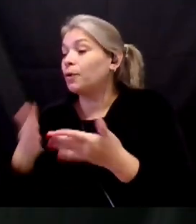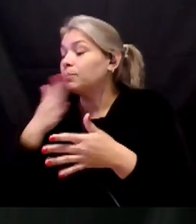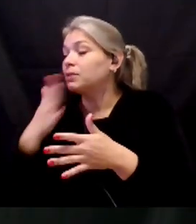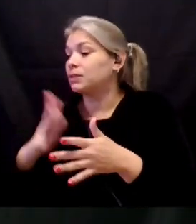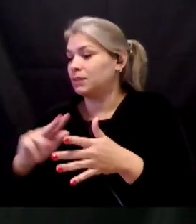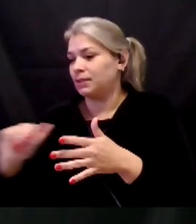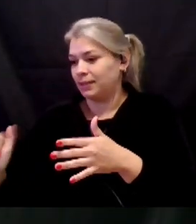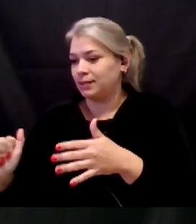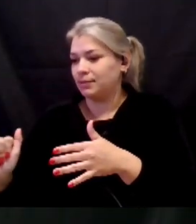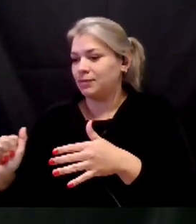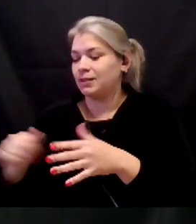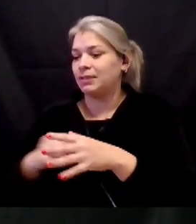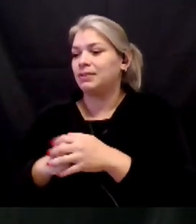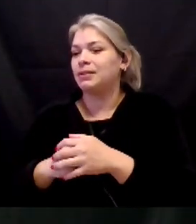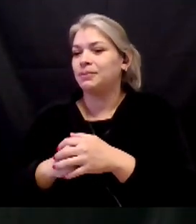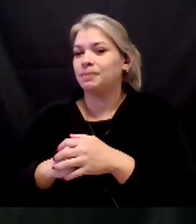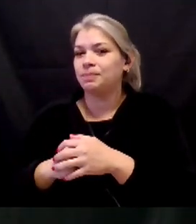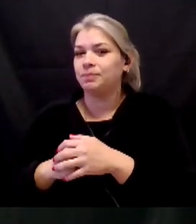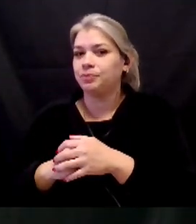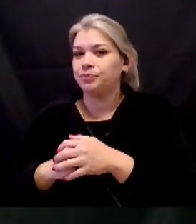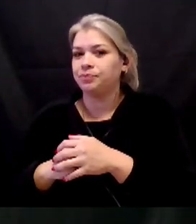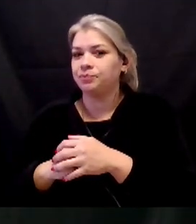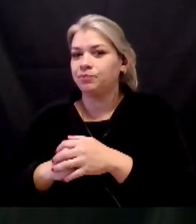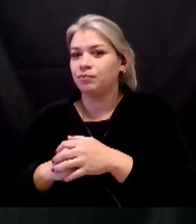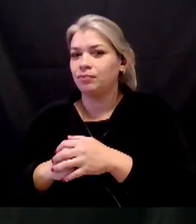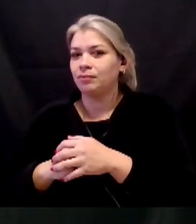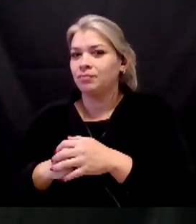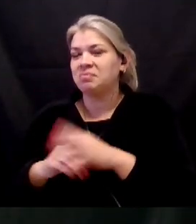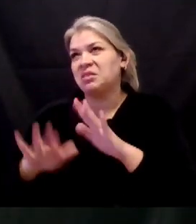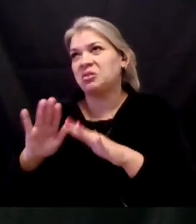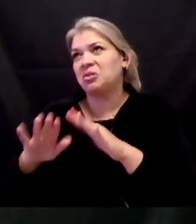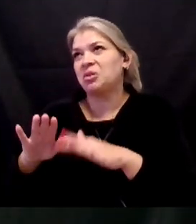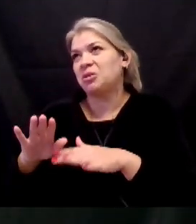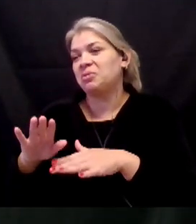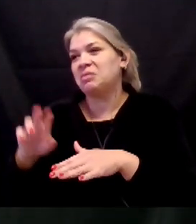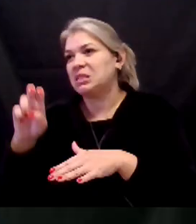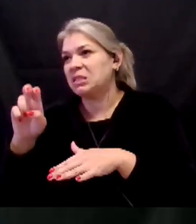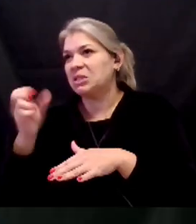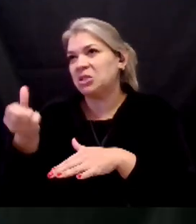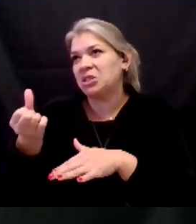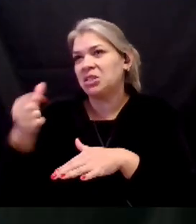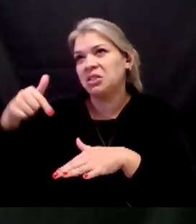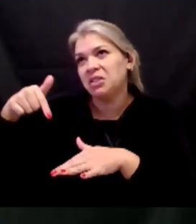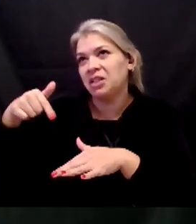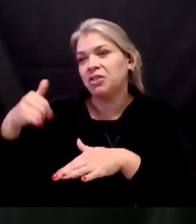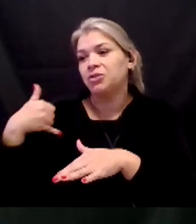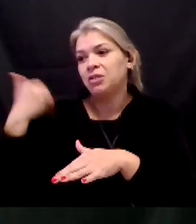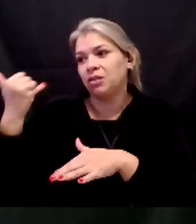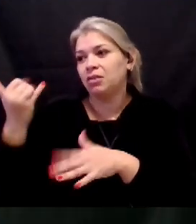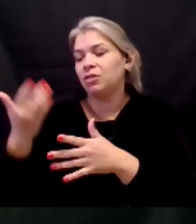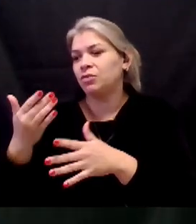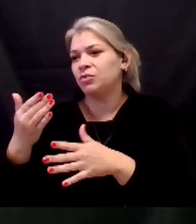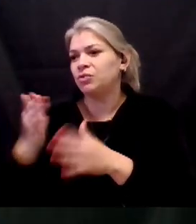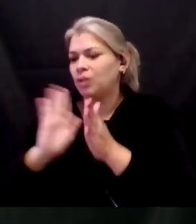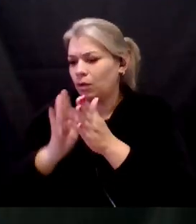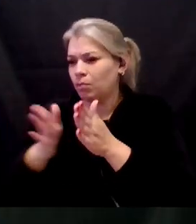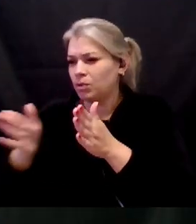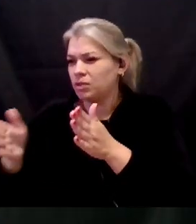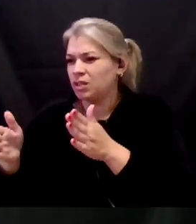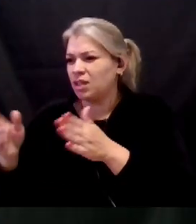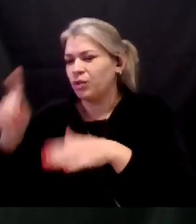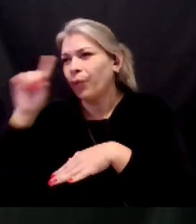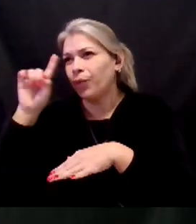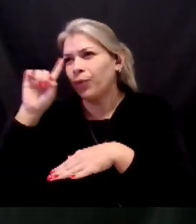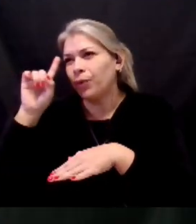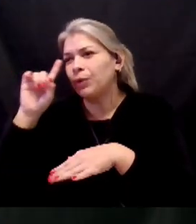uma criança de 5, 6, 7, 8 anos, tem uma rotina de algum cuidado específico